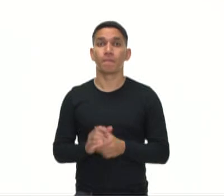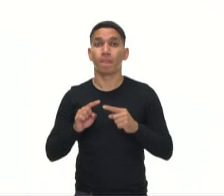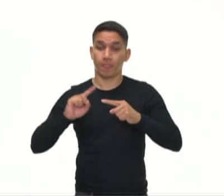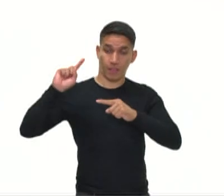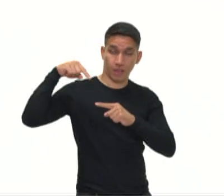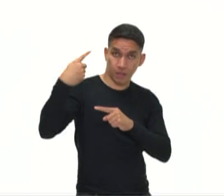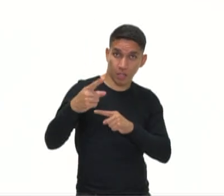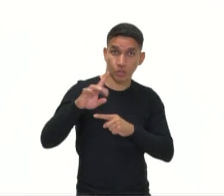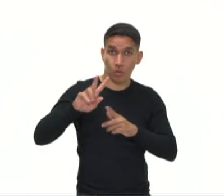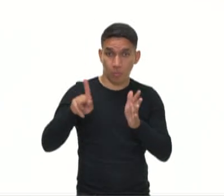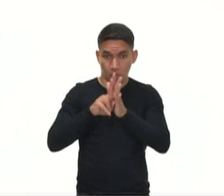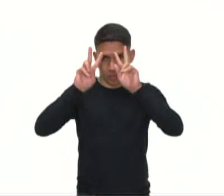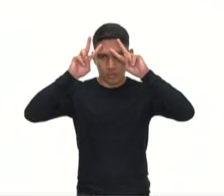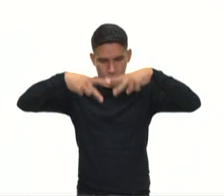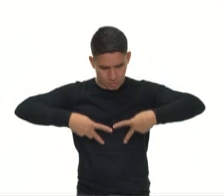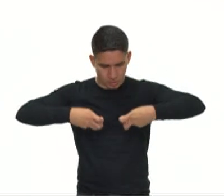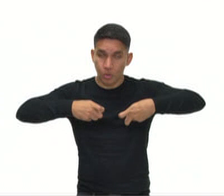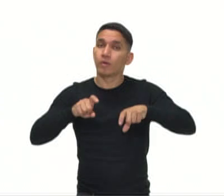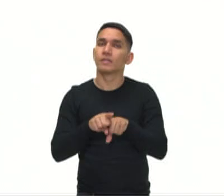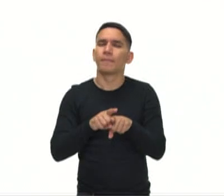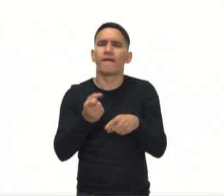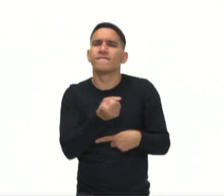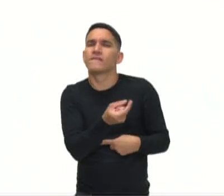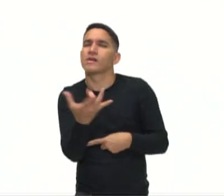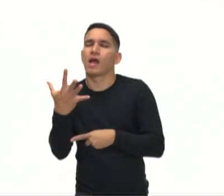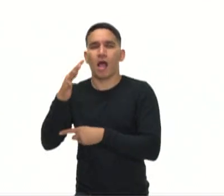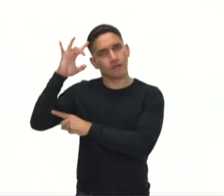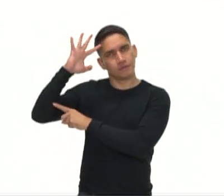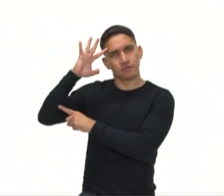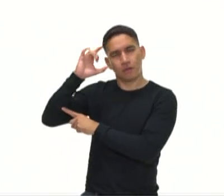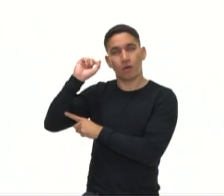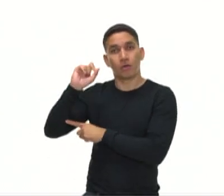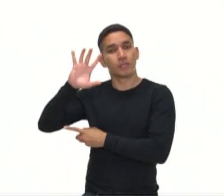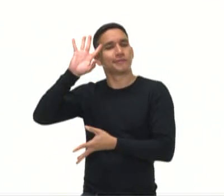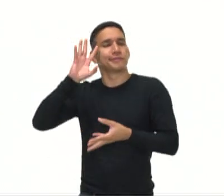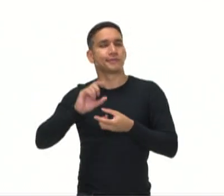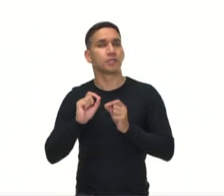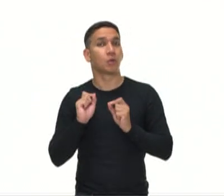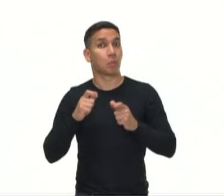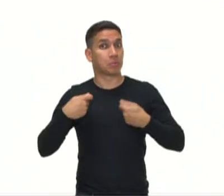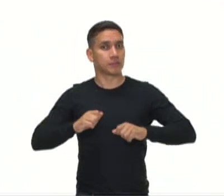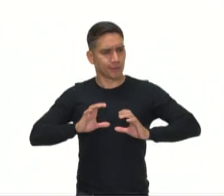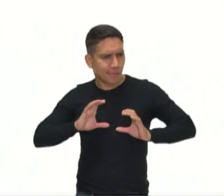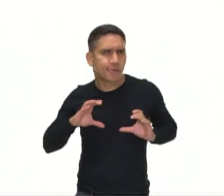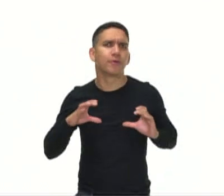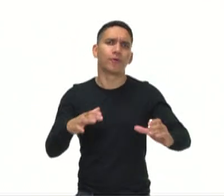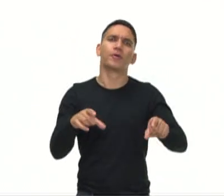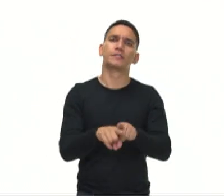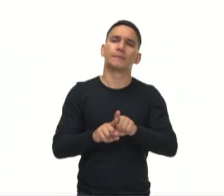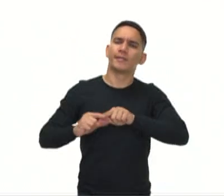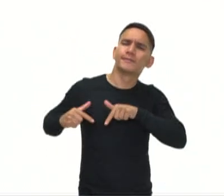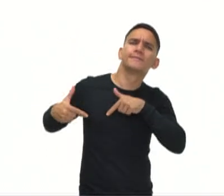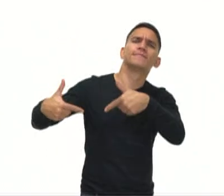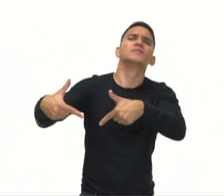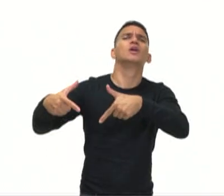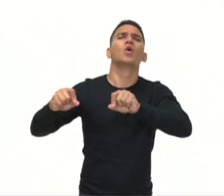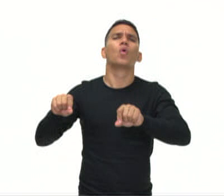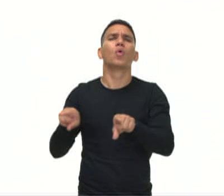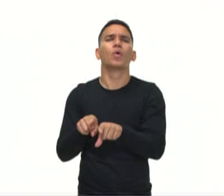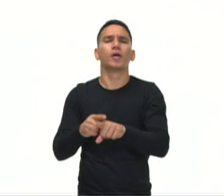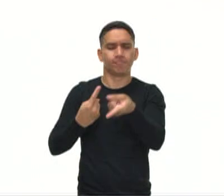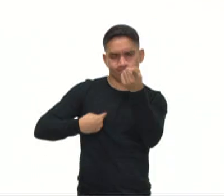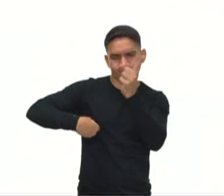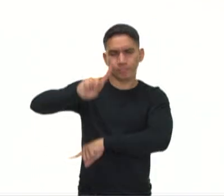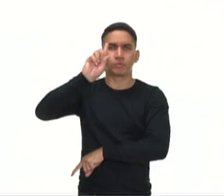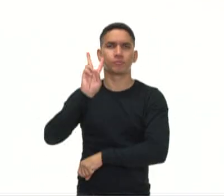do autoconhecimento, muitos filósofos entendem que é necessário coragem e atitude para nos